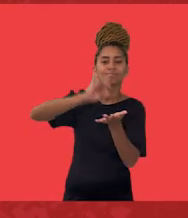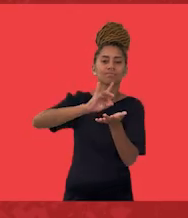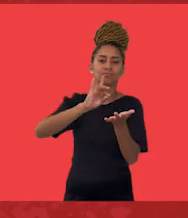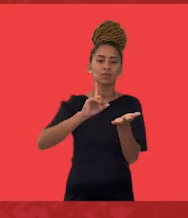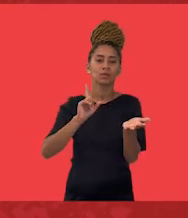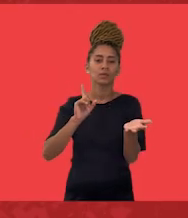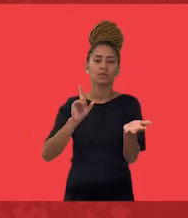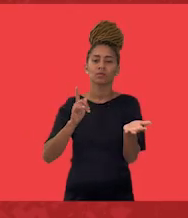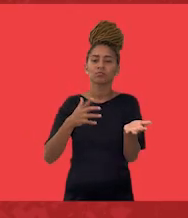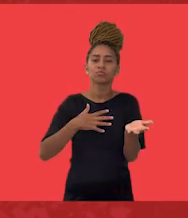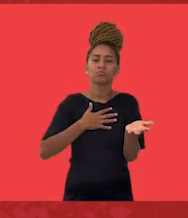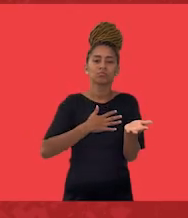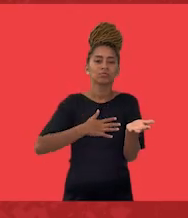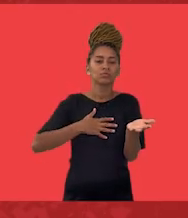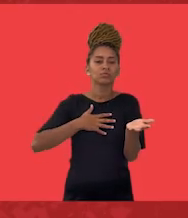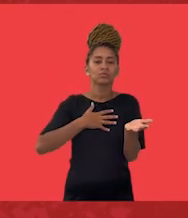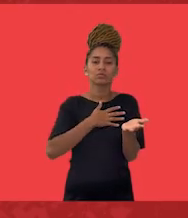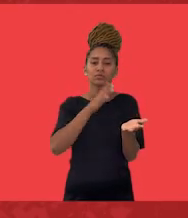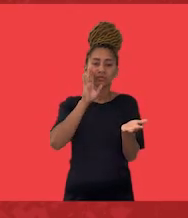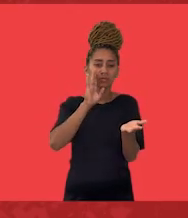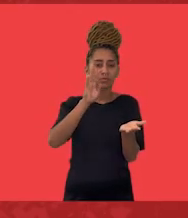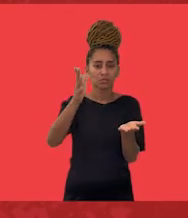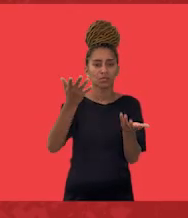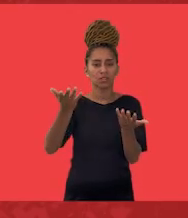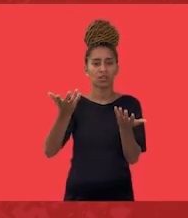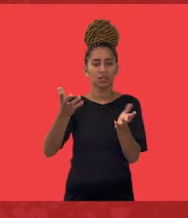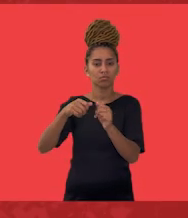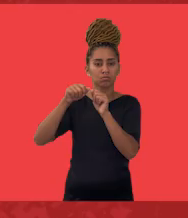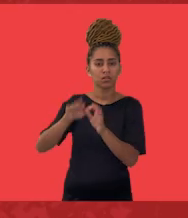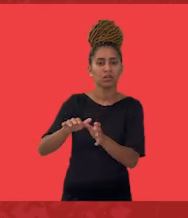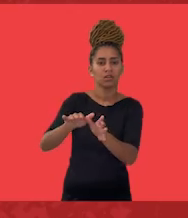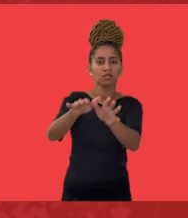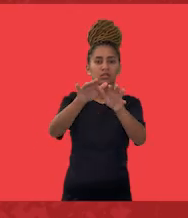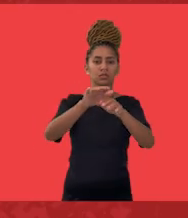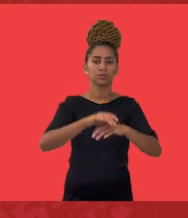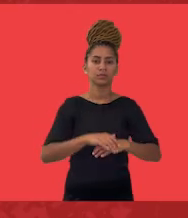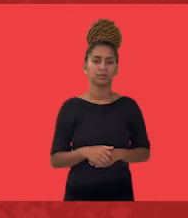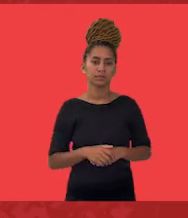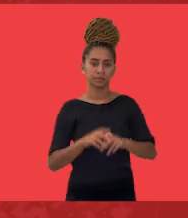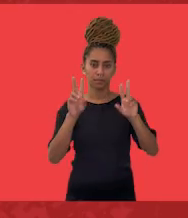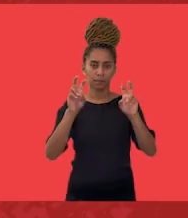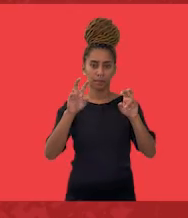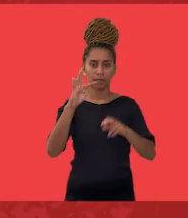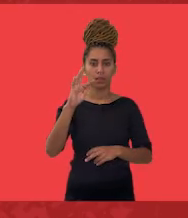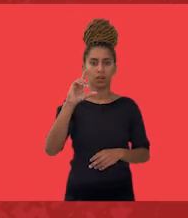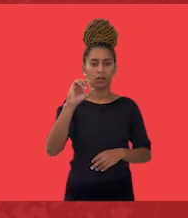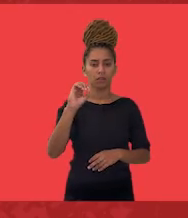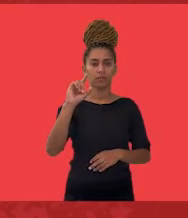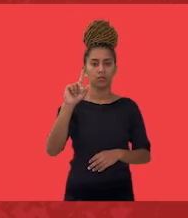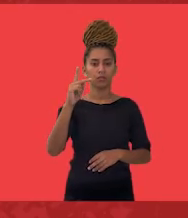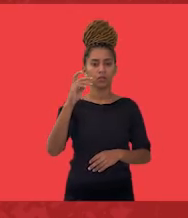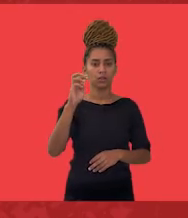a indiscreta violência da cidade e encontrar o cantar distante, uníssono